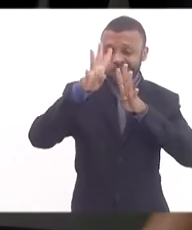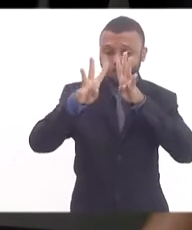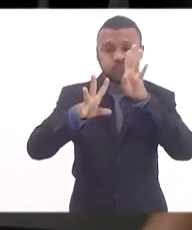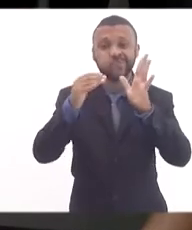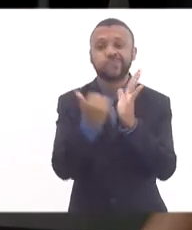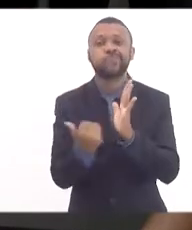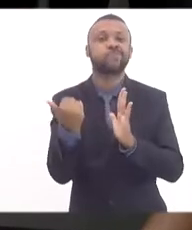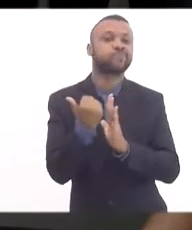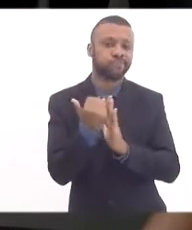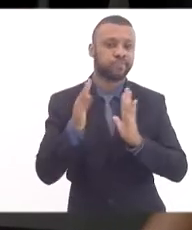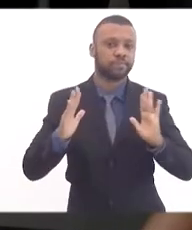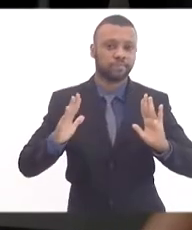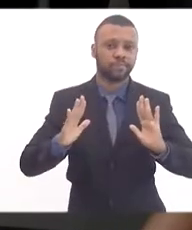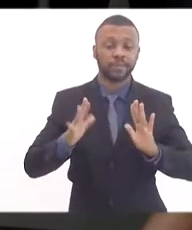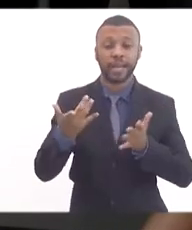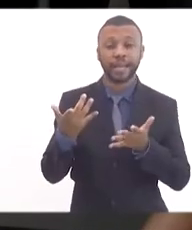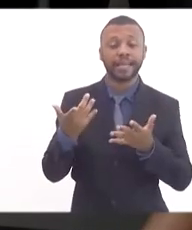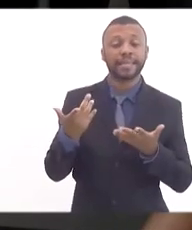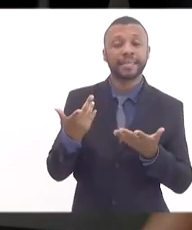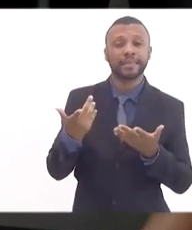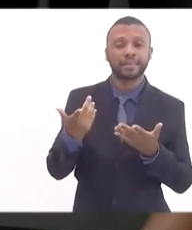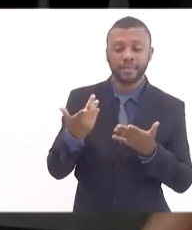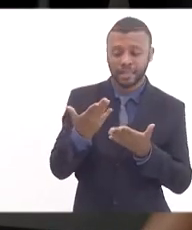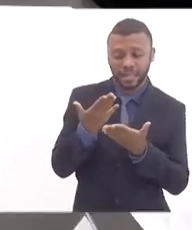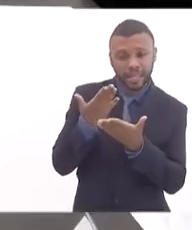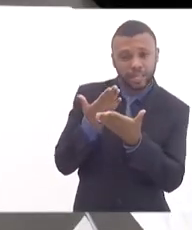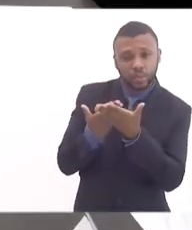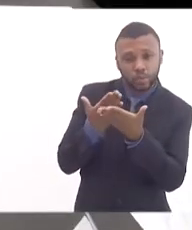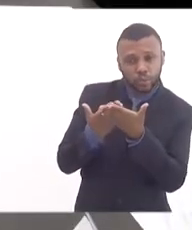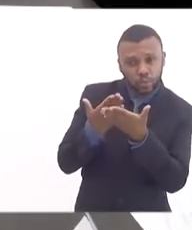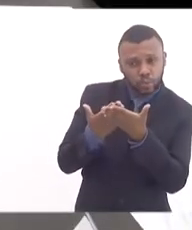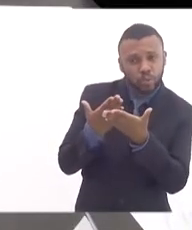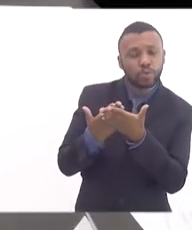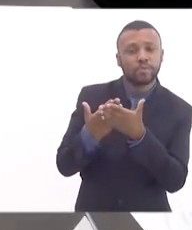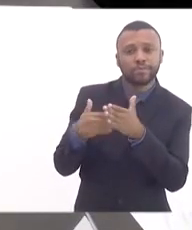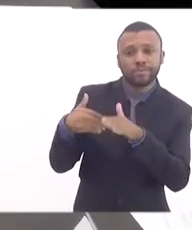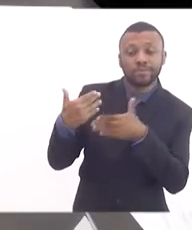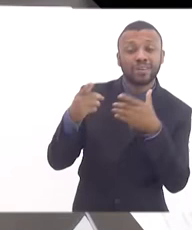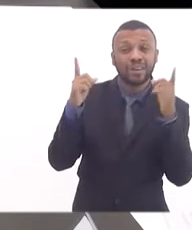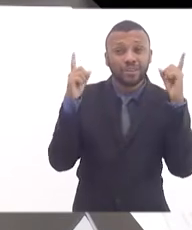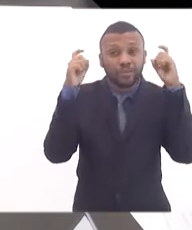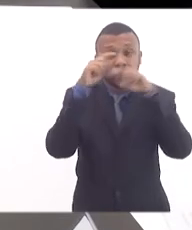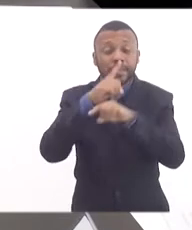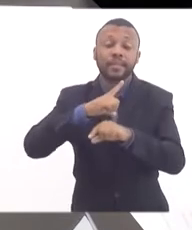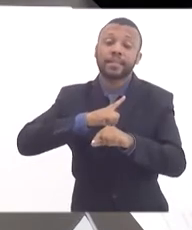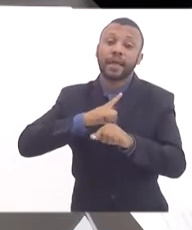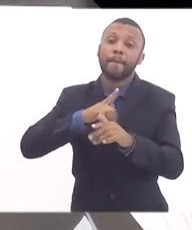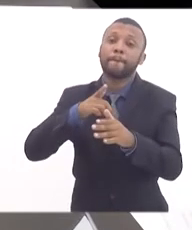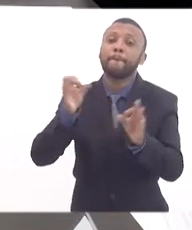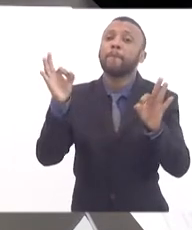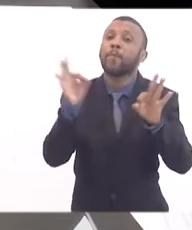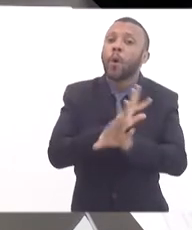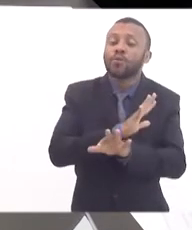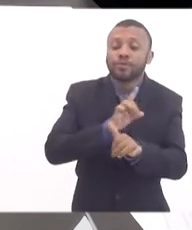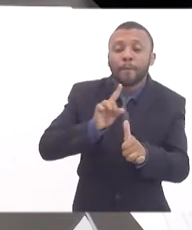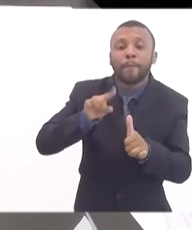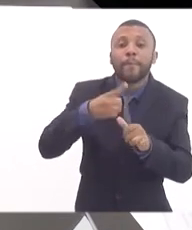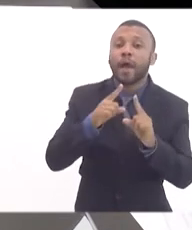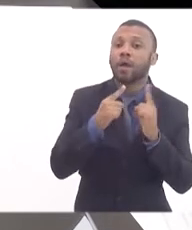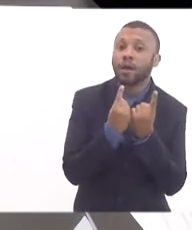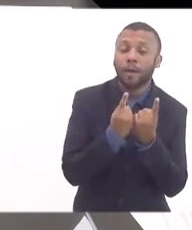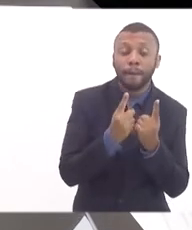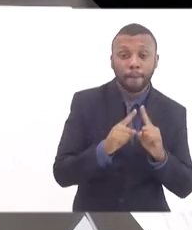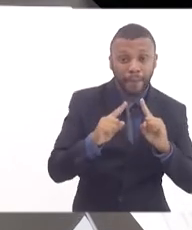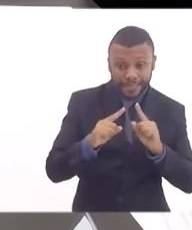esse fluxo do estudo os estudos dificilmente vai estar pronto para 1ª audiência mas na segunda com certeza a gente tem condições